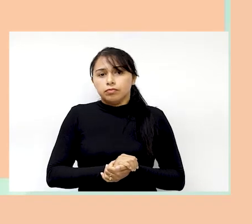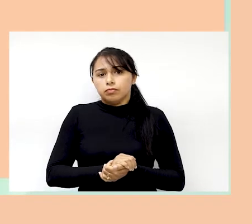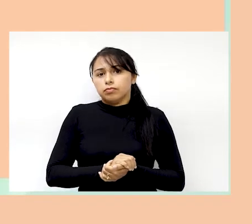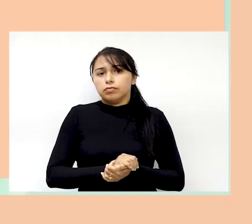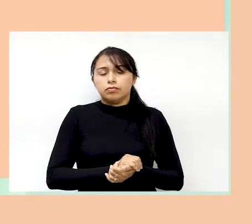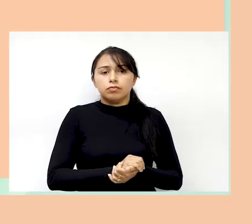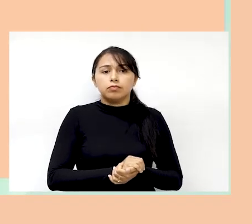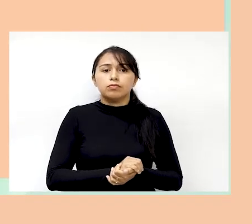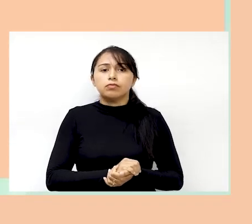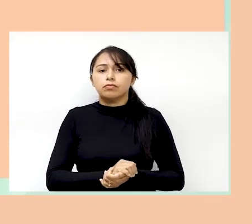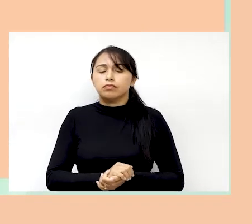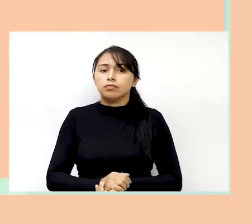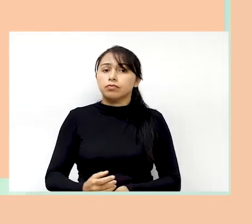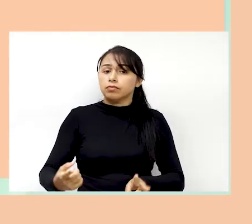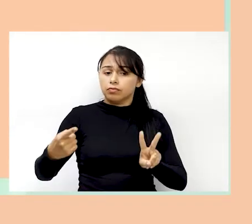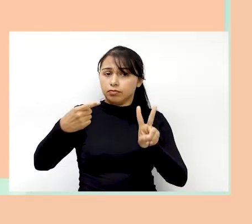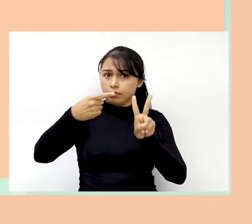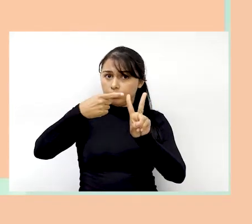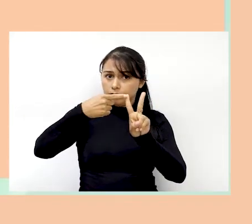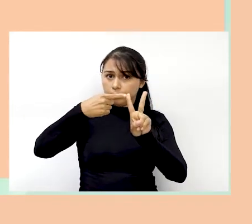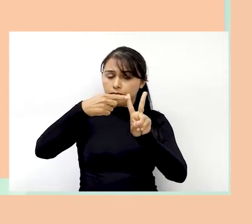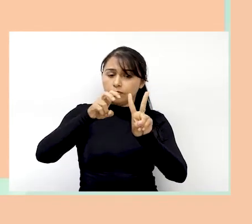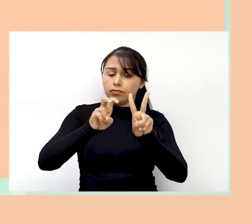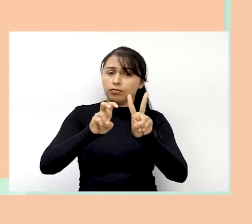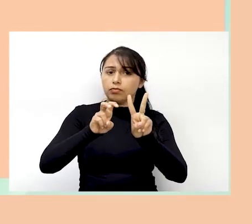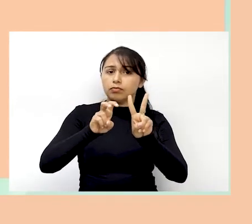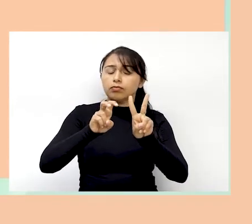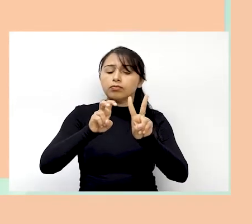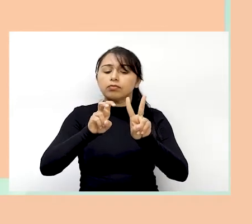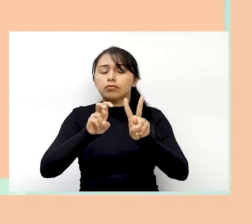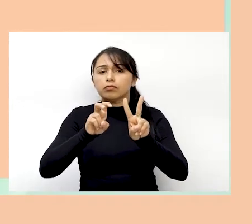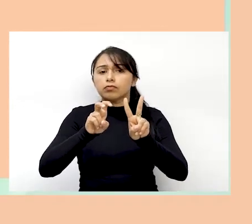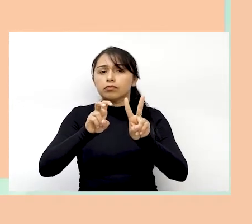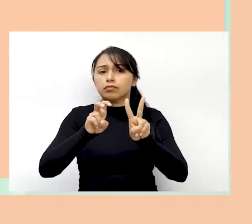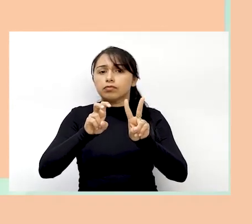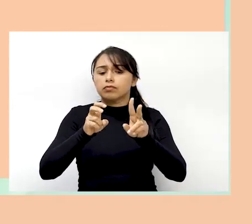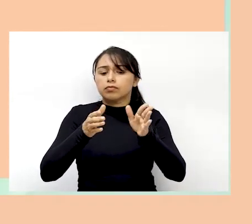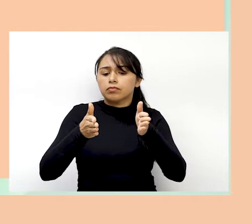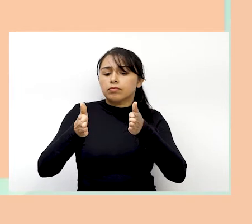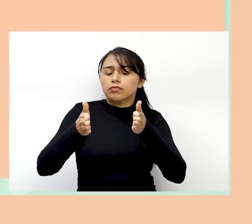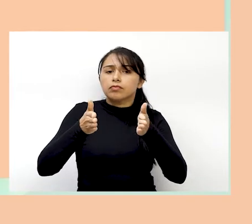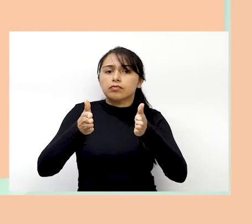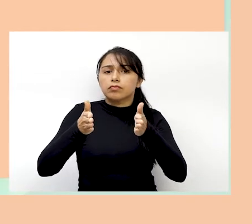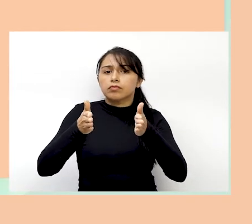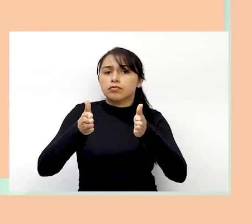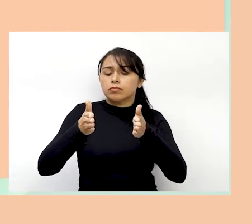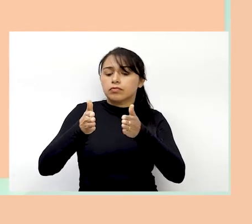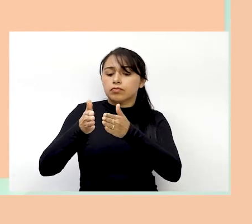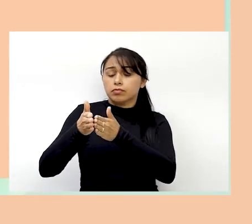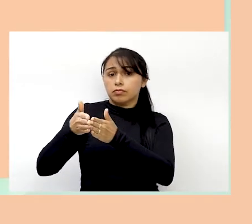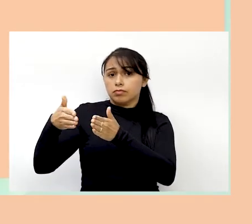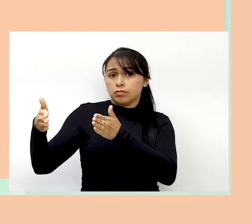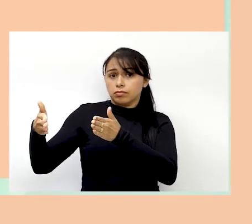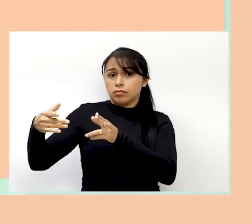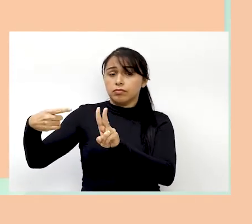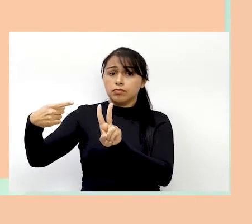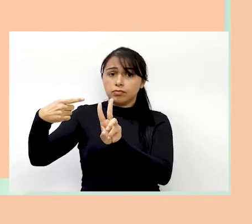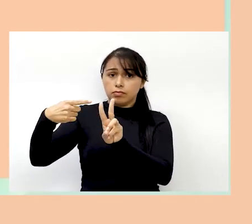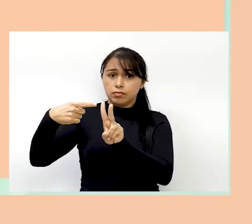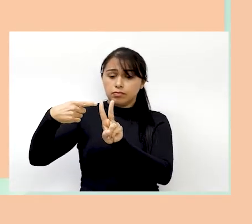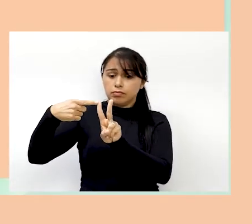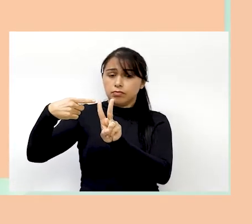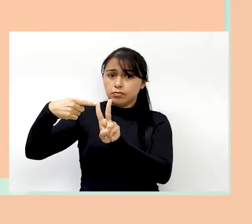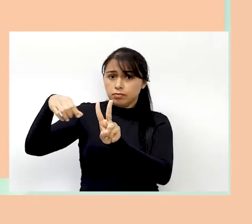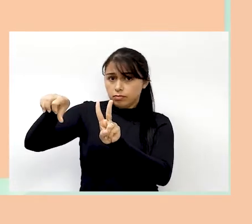que a gente vai fazer agora. Então, vamos lá. Essa raiz de 5, ela vai estar entre aqui duas raízes, entre a raiz